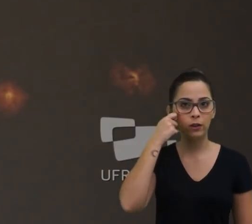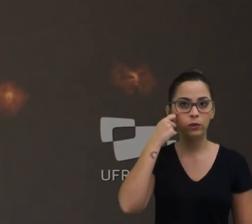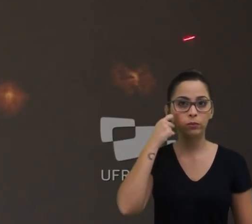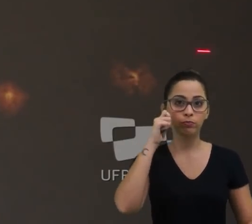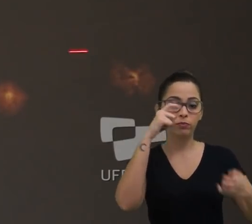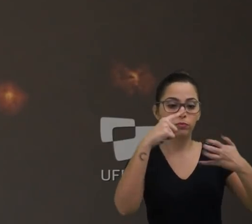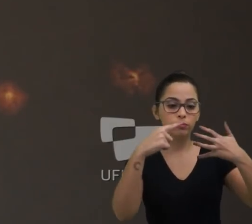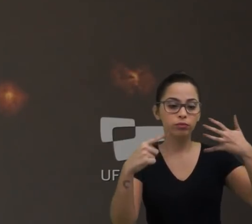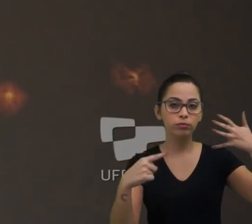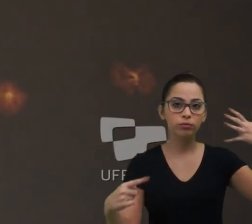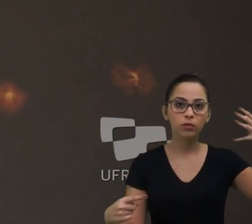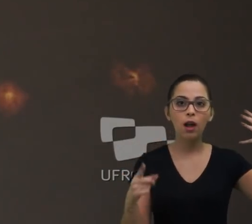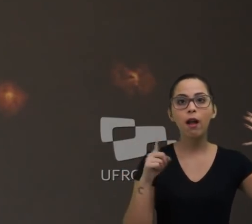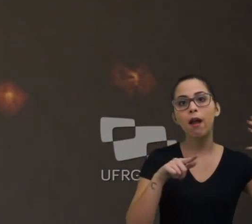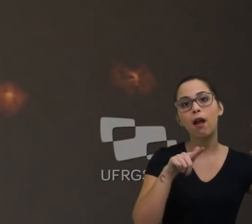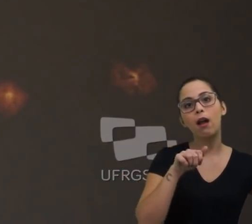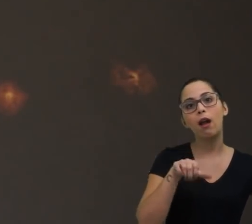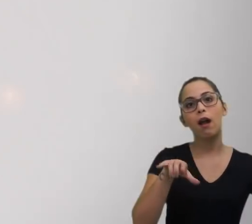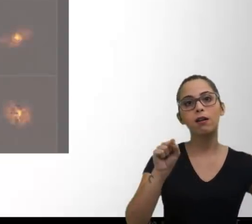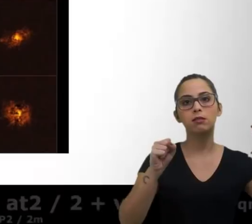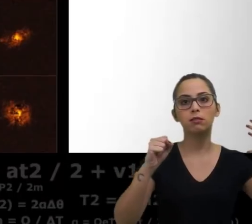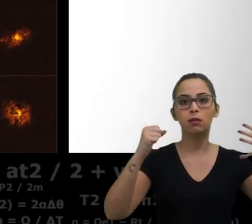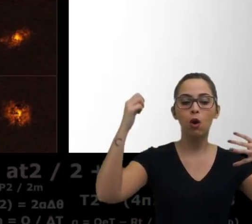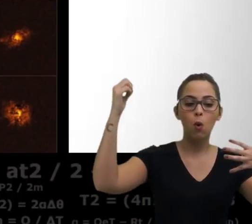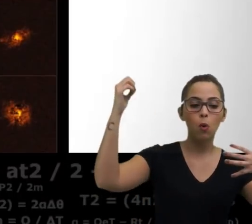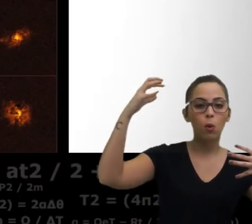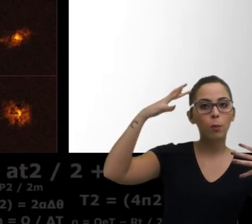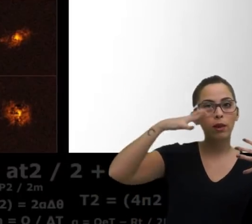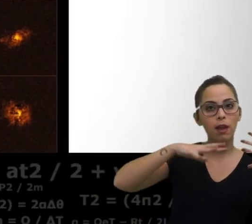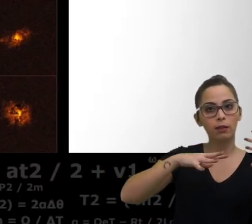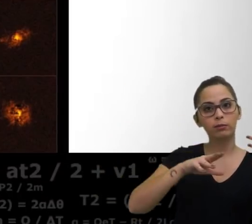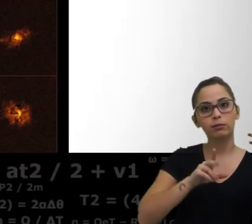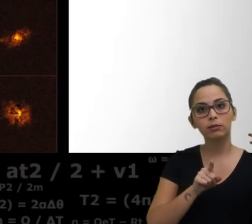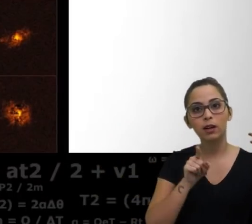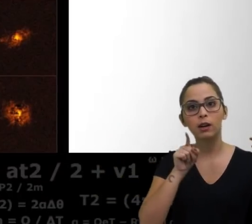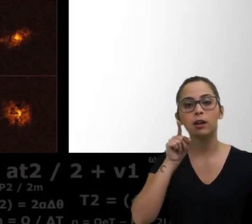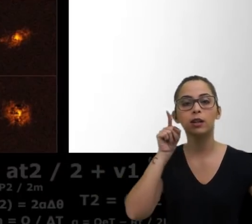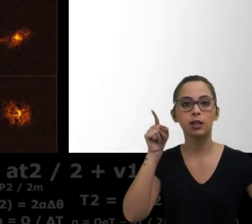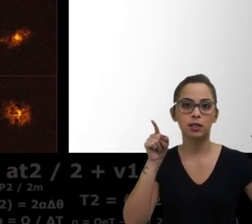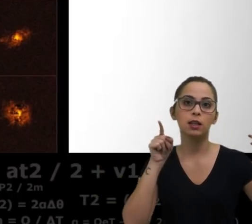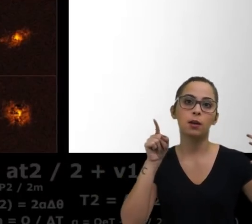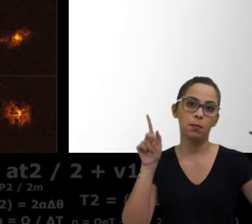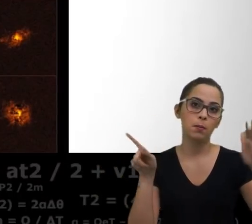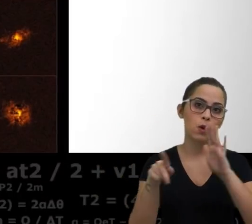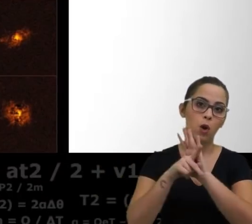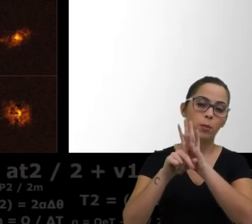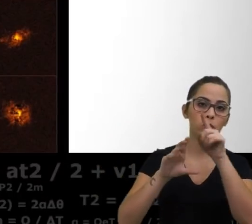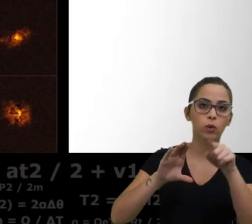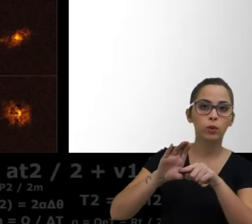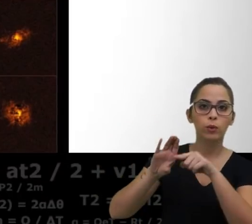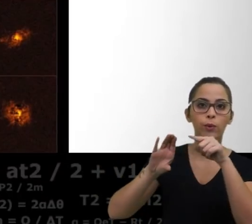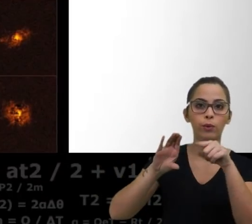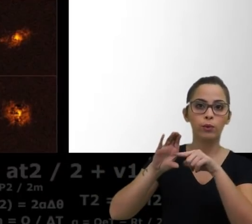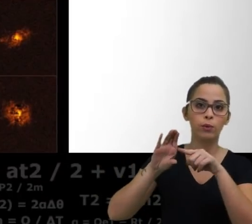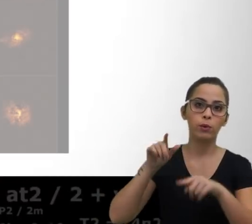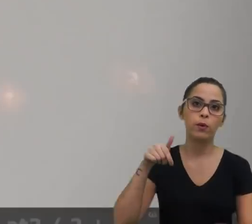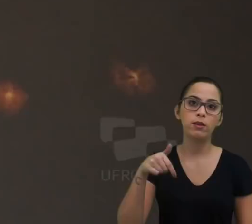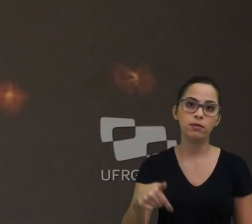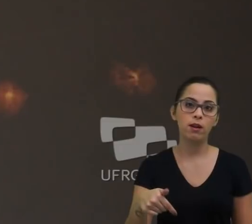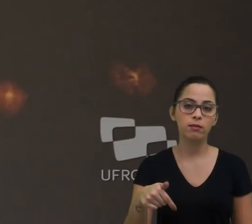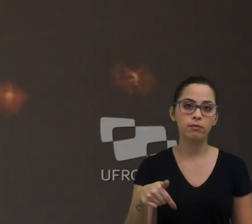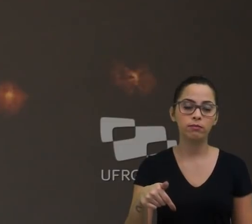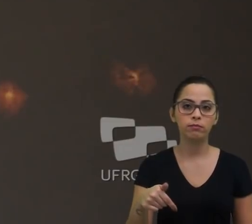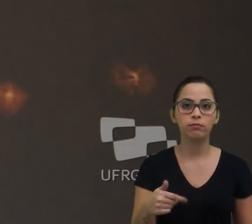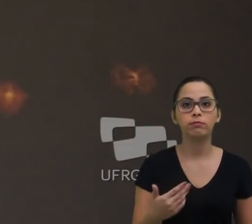Tá? Vários filamentos aqui. Então, tipicamente, filamentos de gás brilhantes são vistos